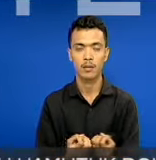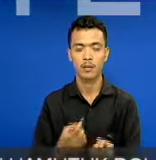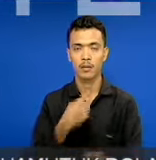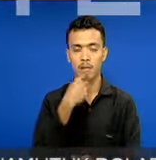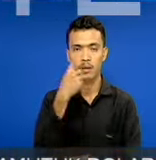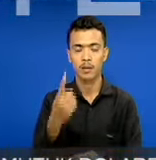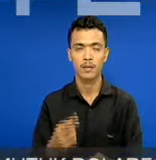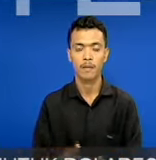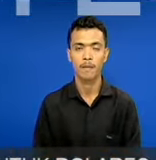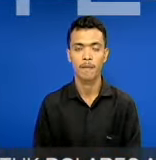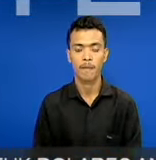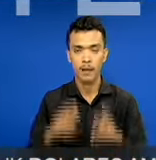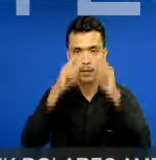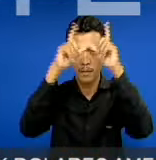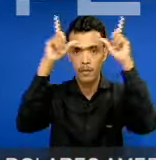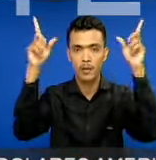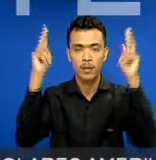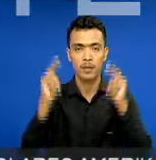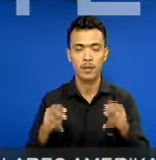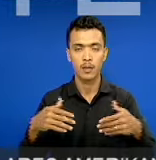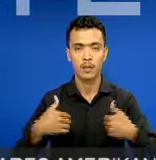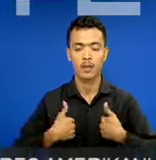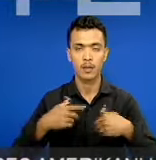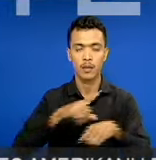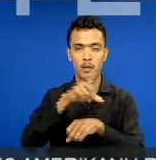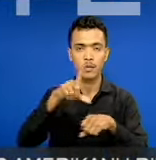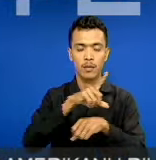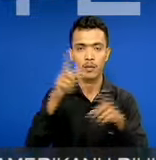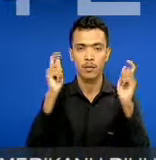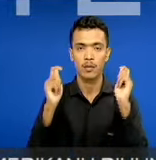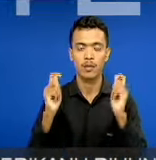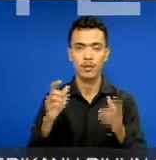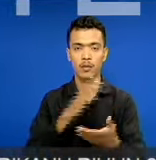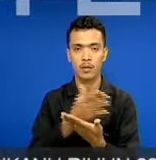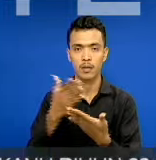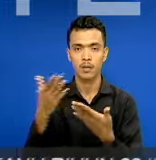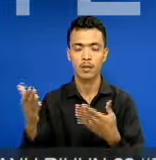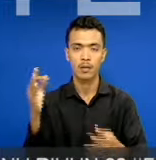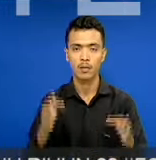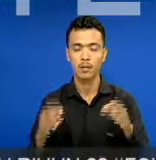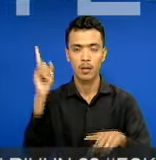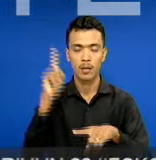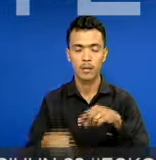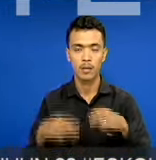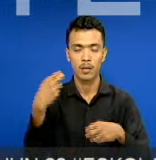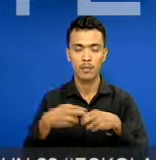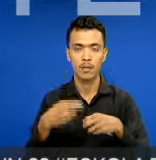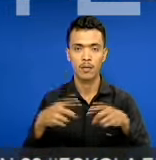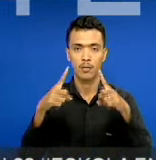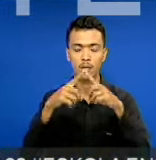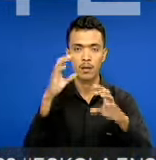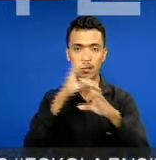da Costa confirma Timor Leste precisa ia laboratório ho teste produto hirakne atu la bele foi impacto ba e mania carreta